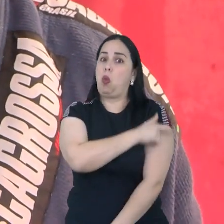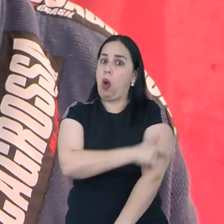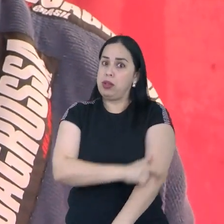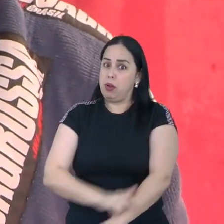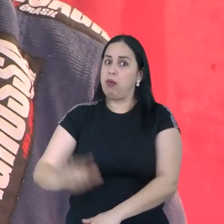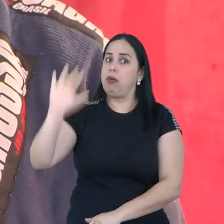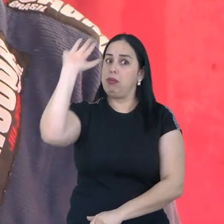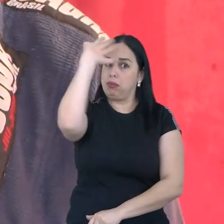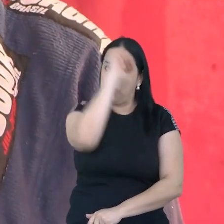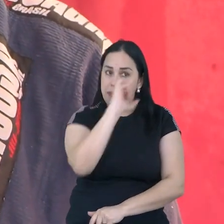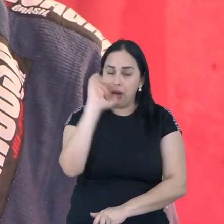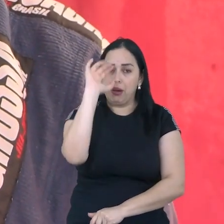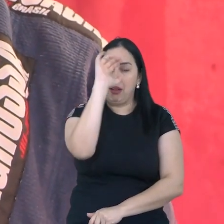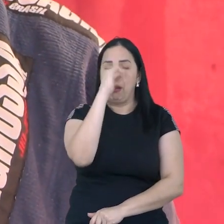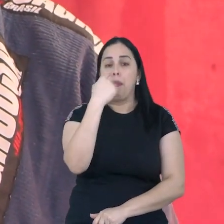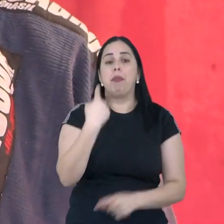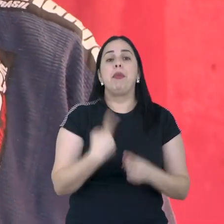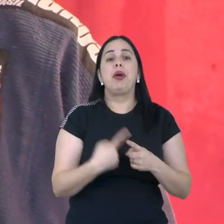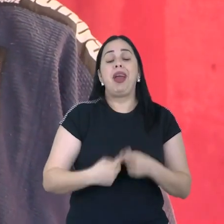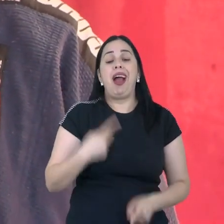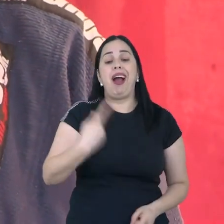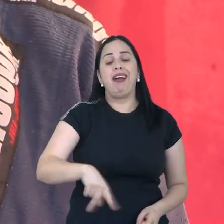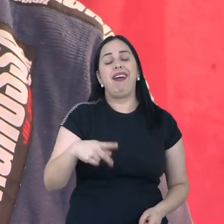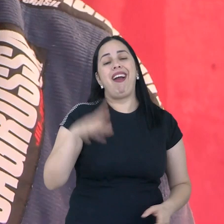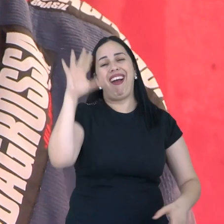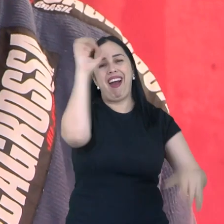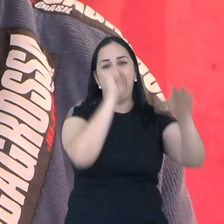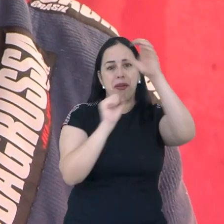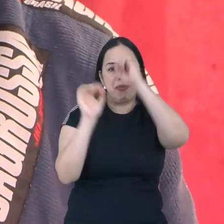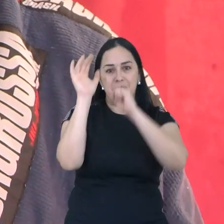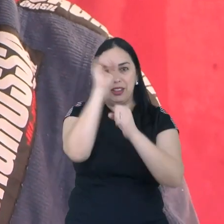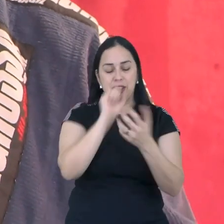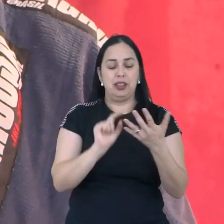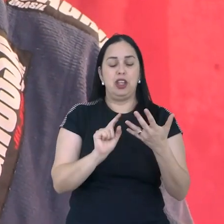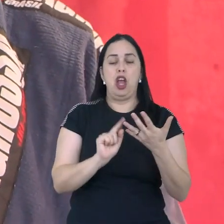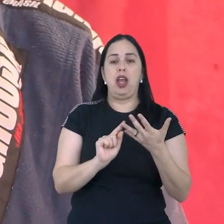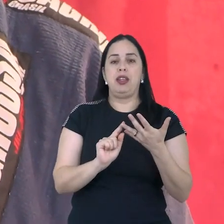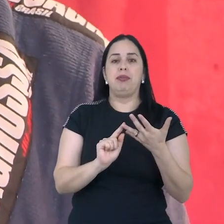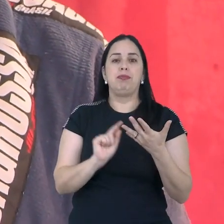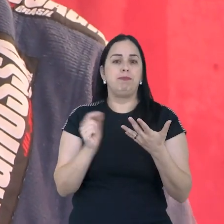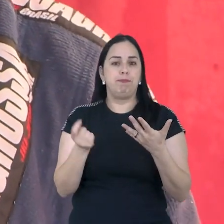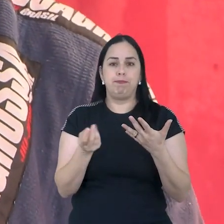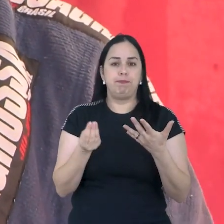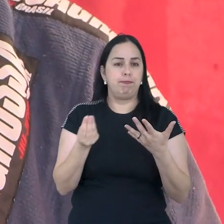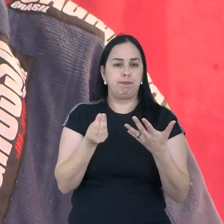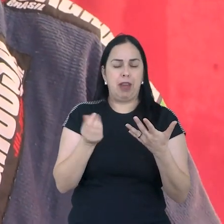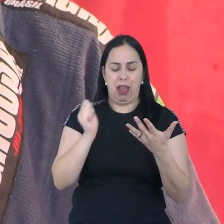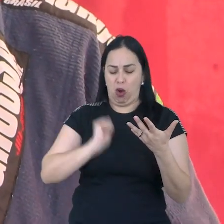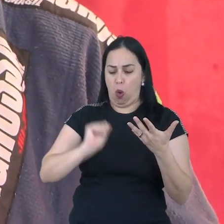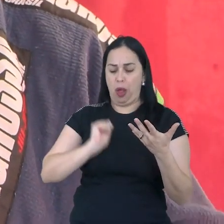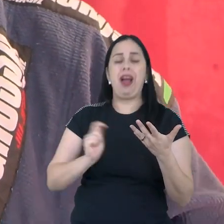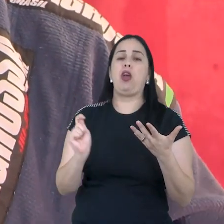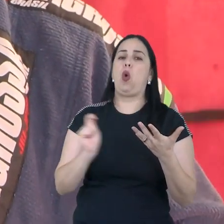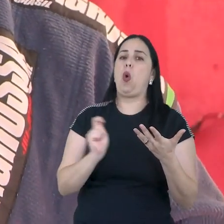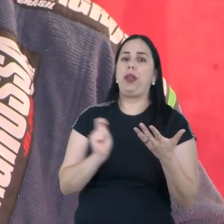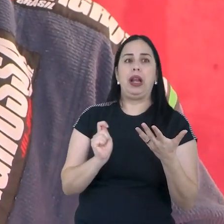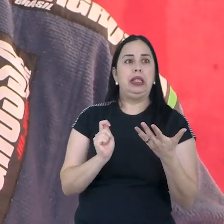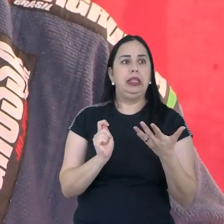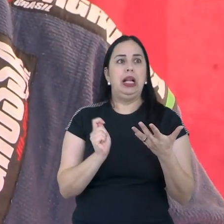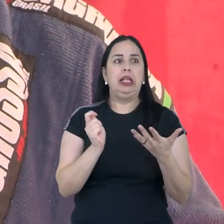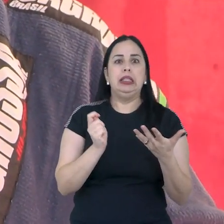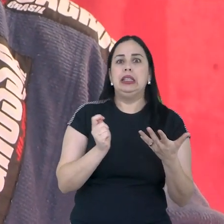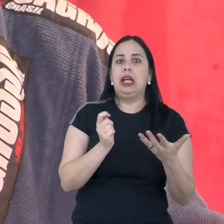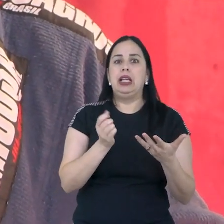a gente preza pela disciplina, né? Aprendi a ter mais controle de ansiedade, não ficar